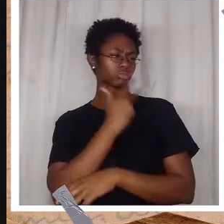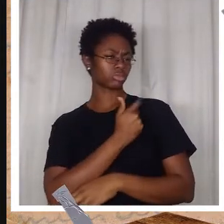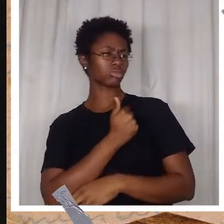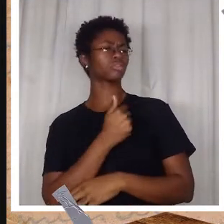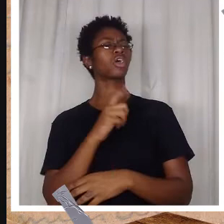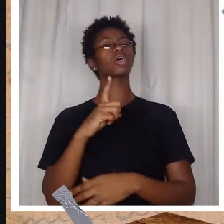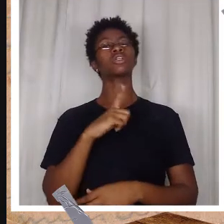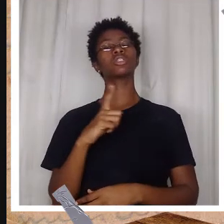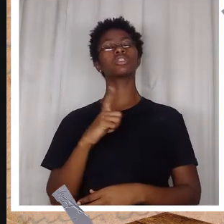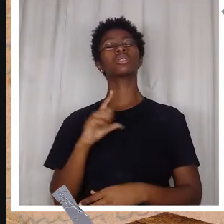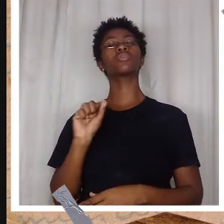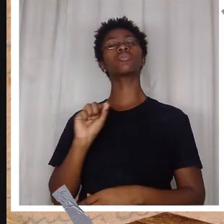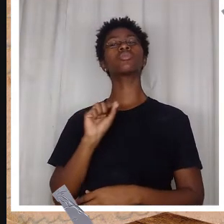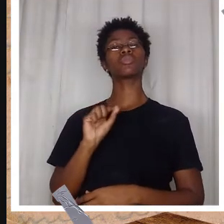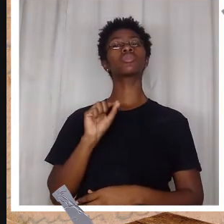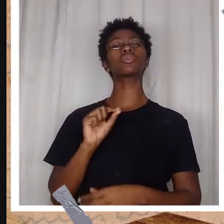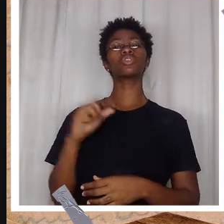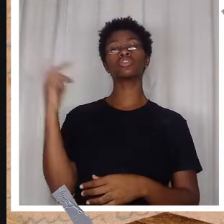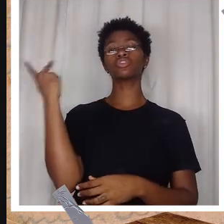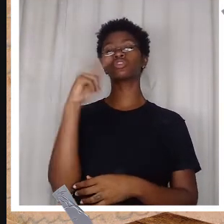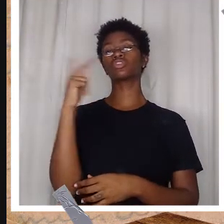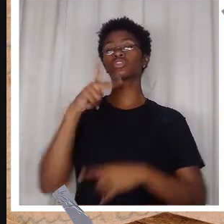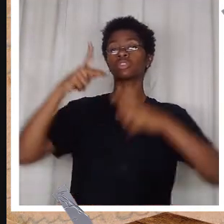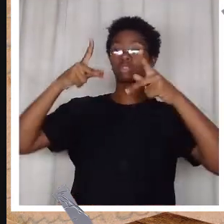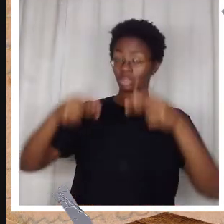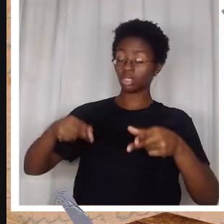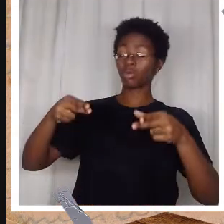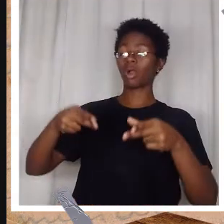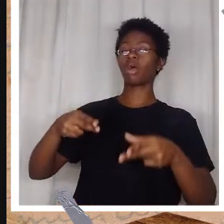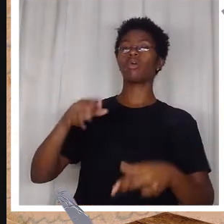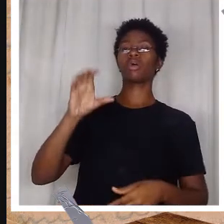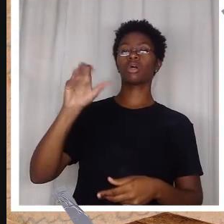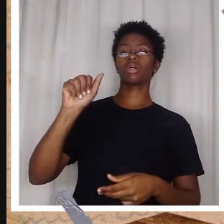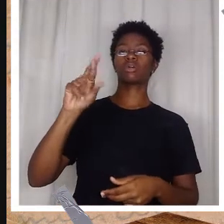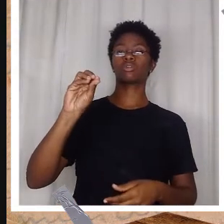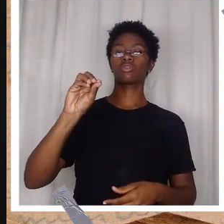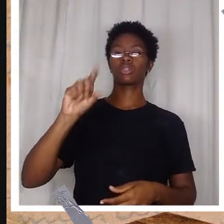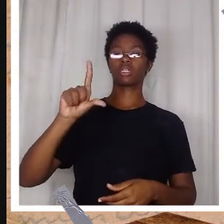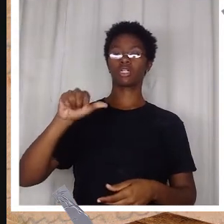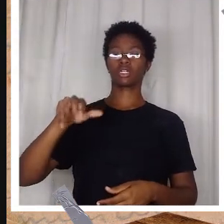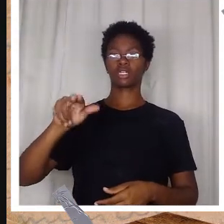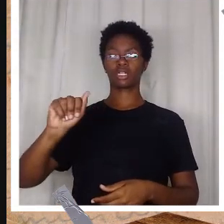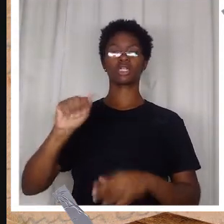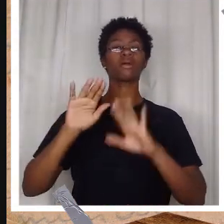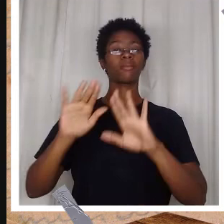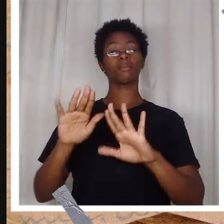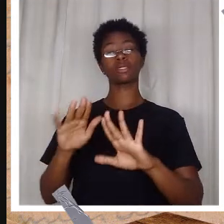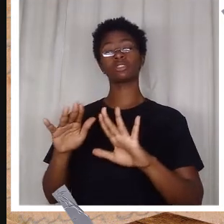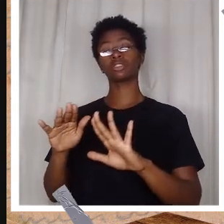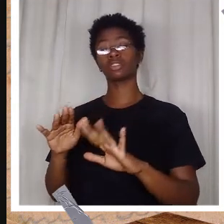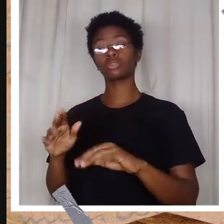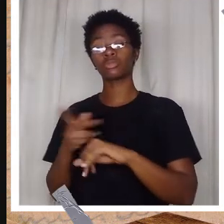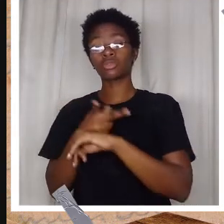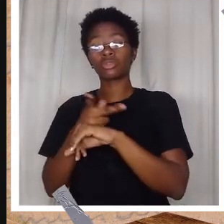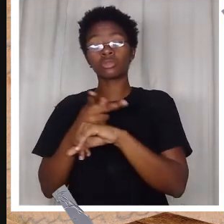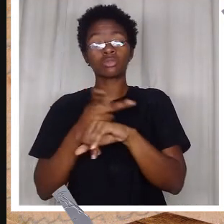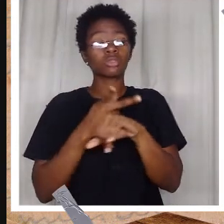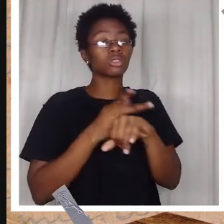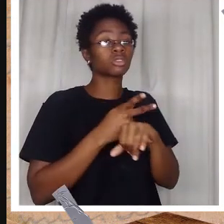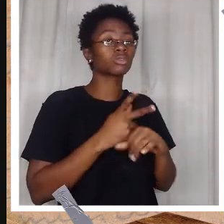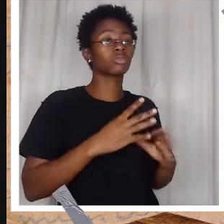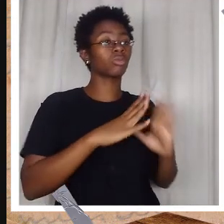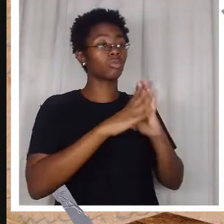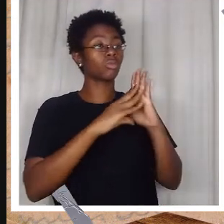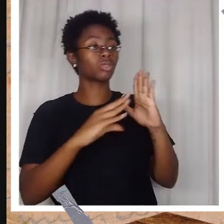para a gente semelhantes ao que foi vivido por Carolina, mas sempre buscando um referencial um pouco mais distanciado. Eles vão falar